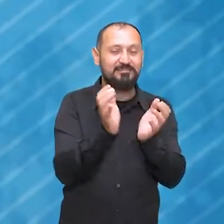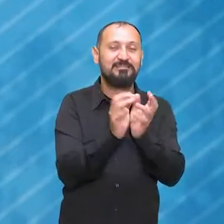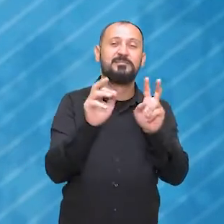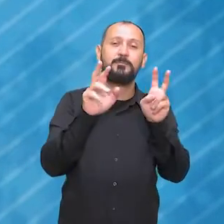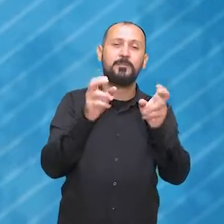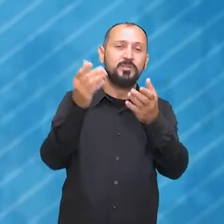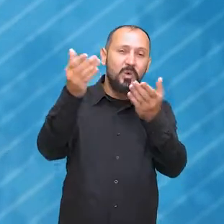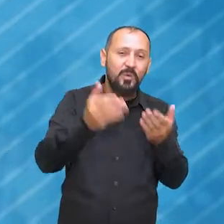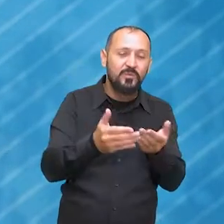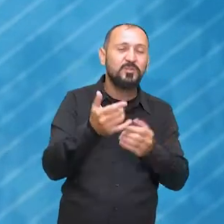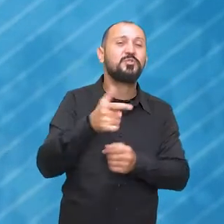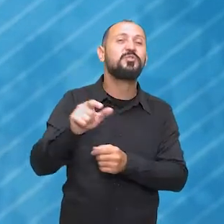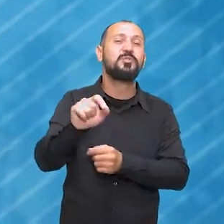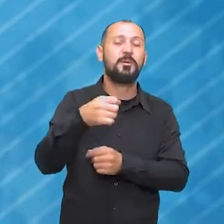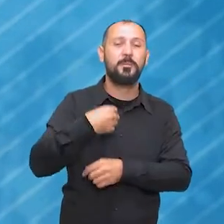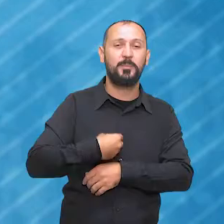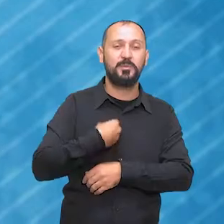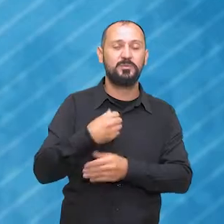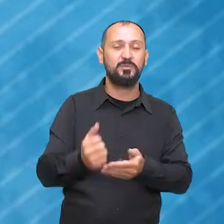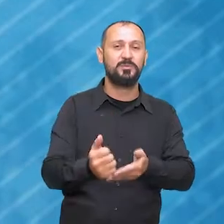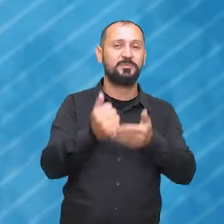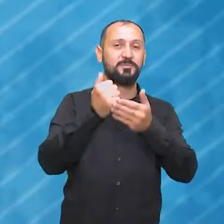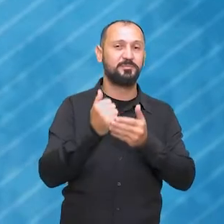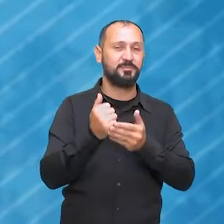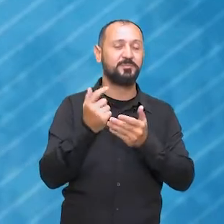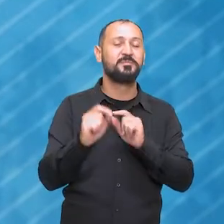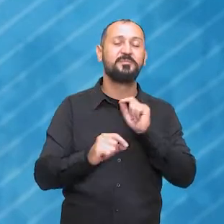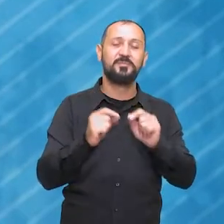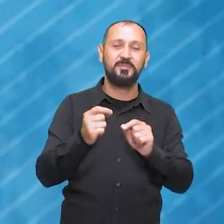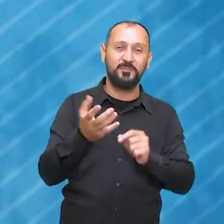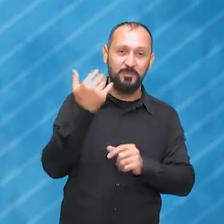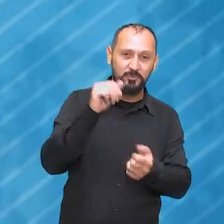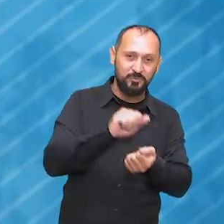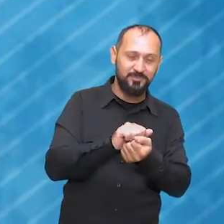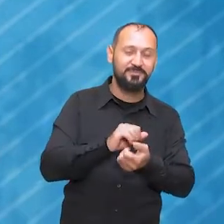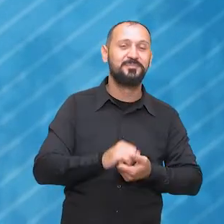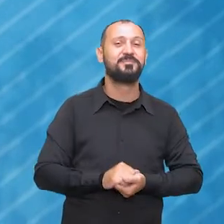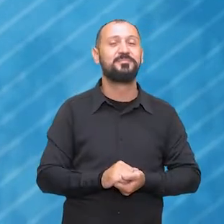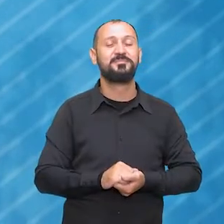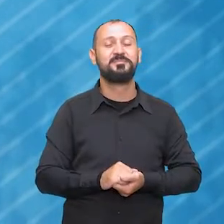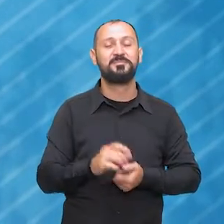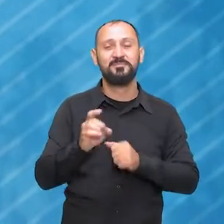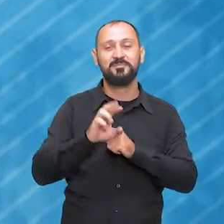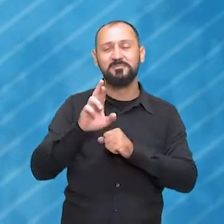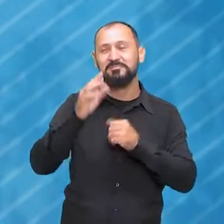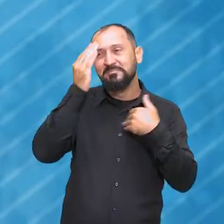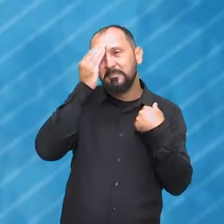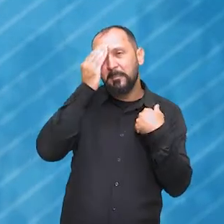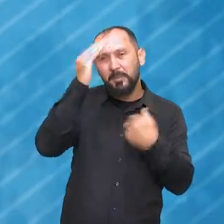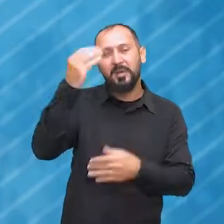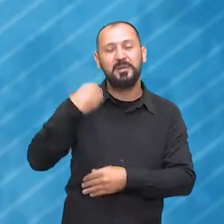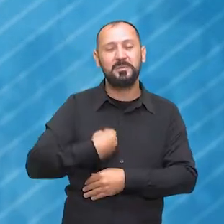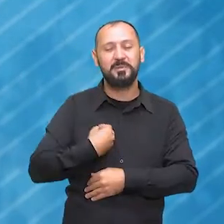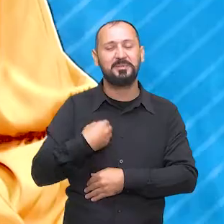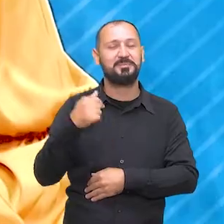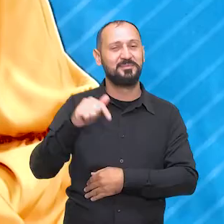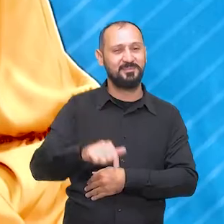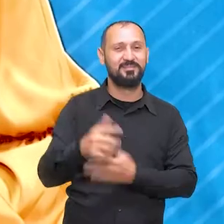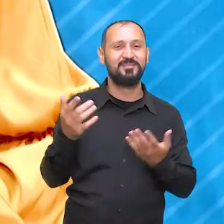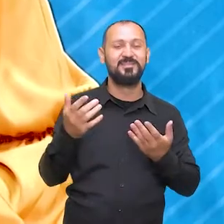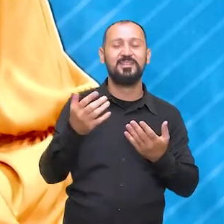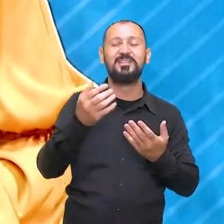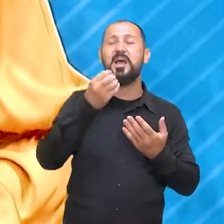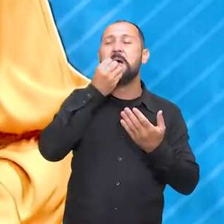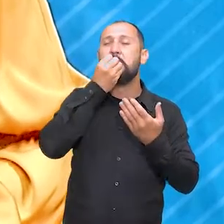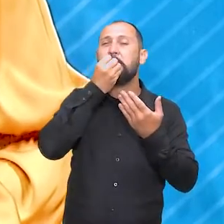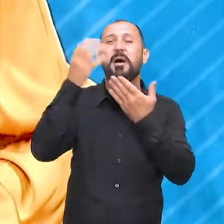integramos e participamos de comissões ao longo dos anos. Então, ficam convidados mais uma vez para nos ajudar e vamos juntos.